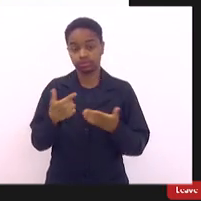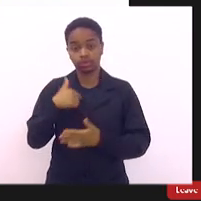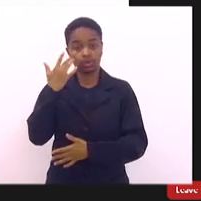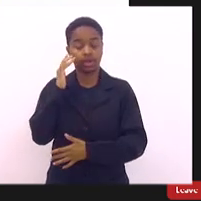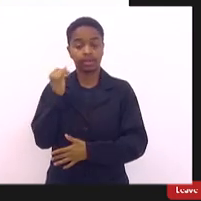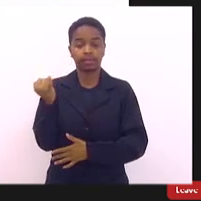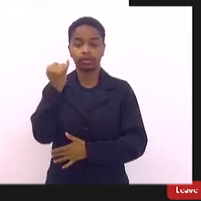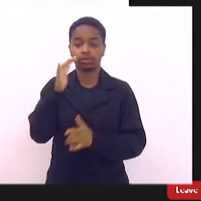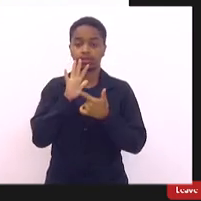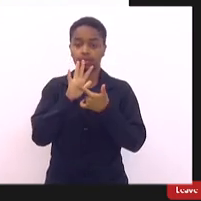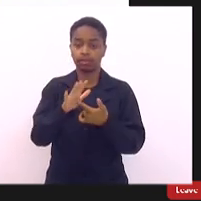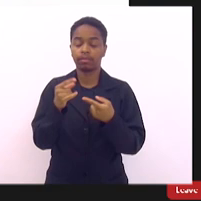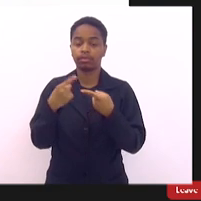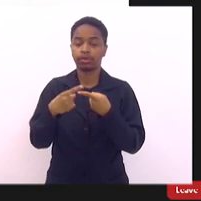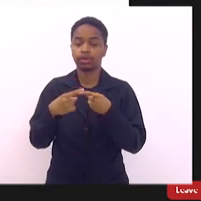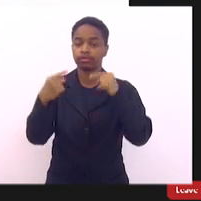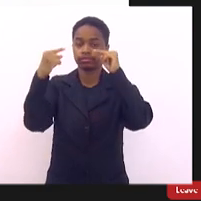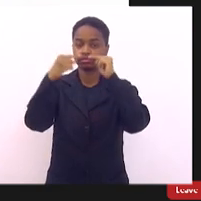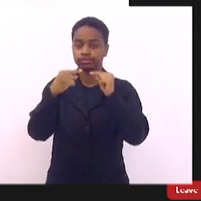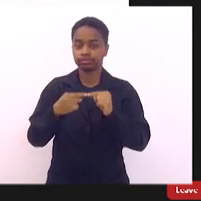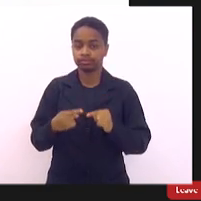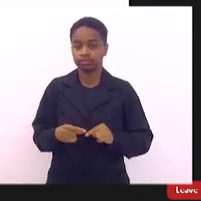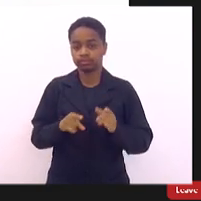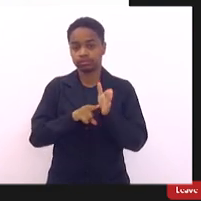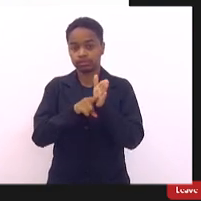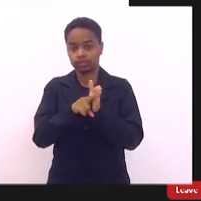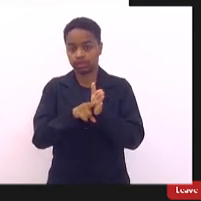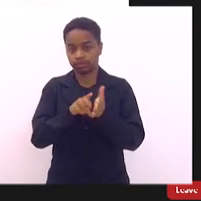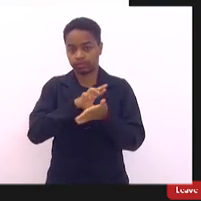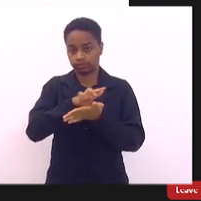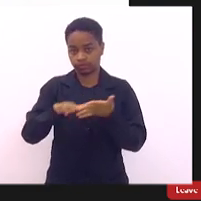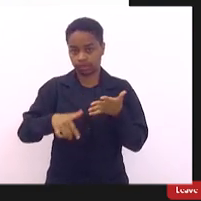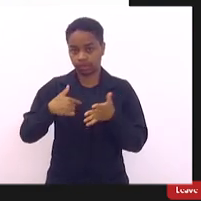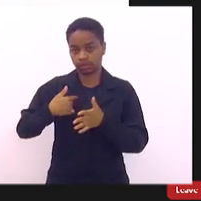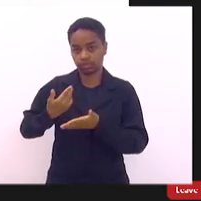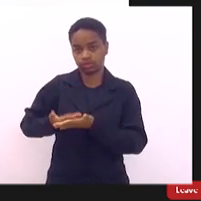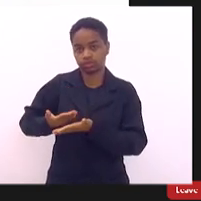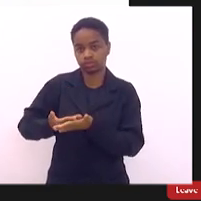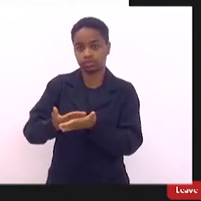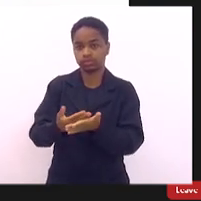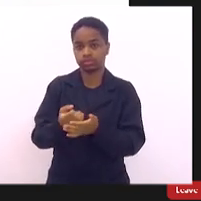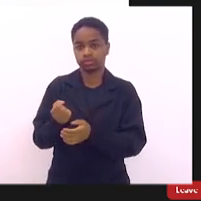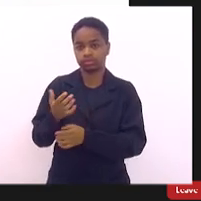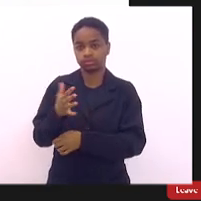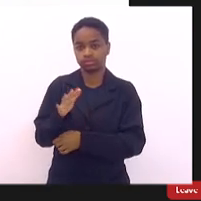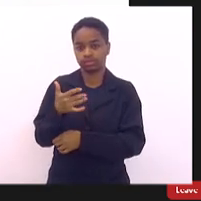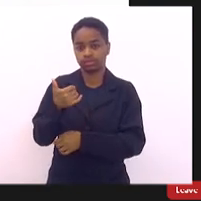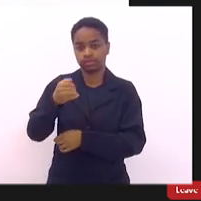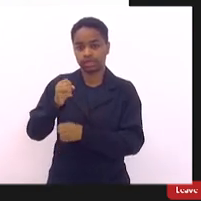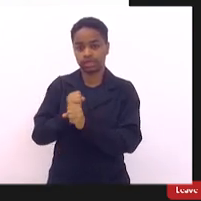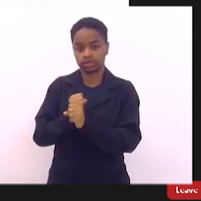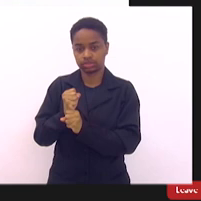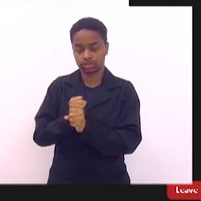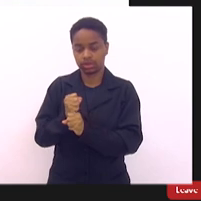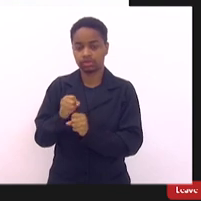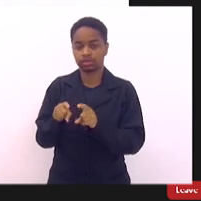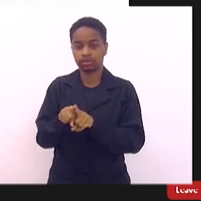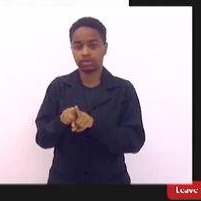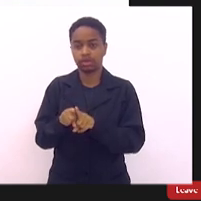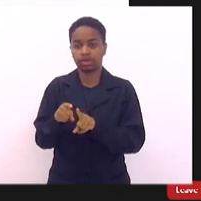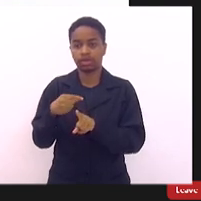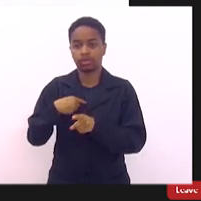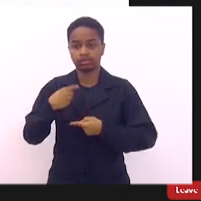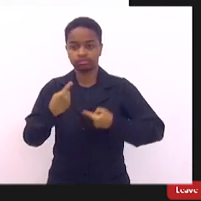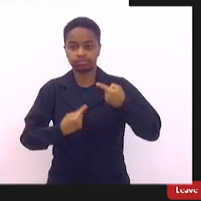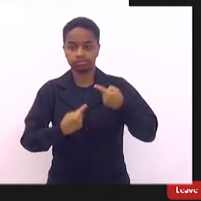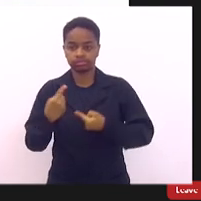isso corrobora muitas das pesquisas que eu vim fazendo ao longo desses últimos 10 anos, ou com as quais eu venho